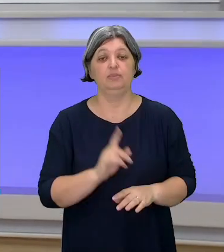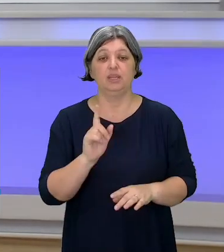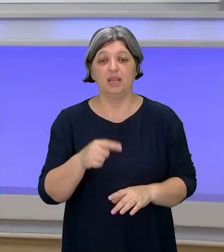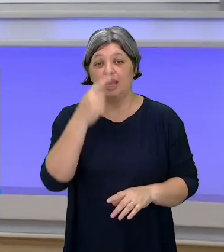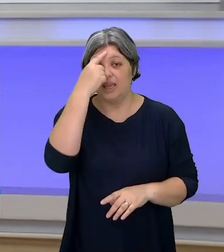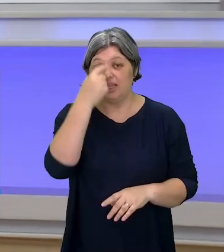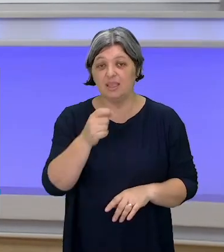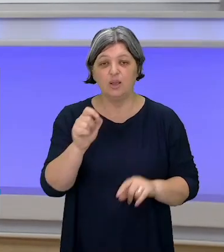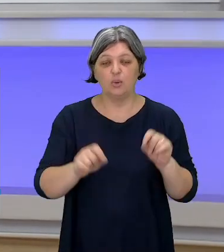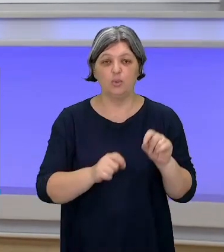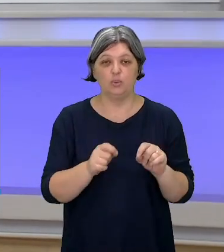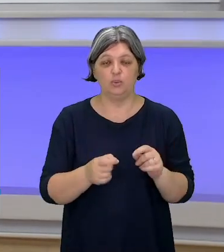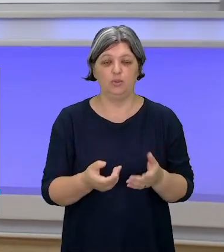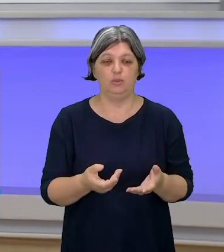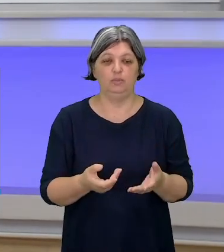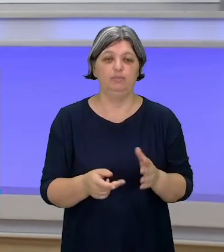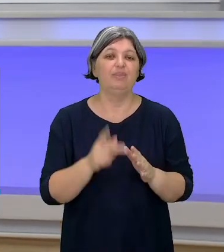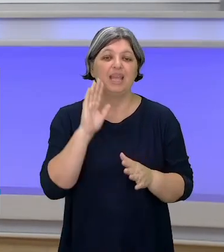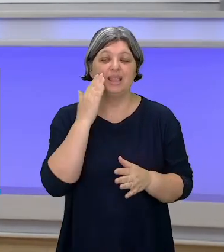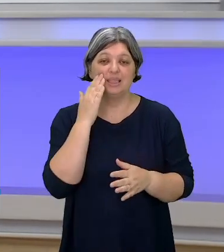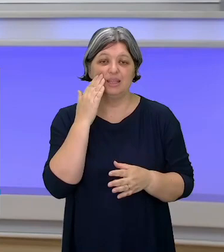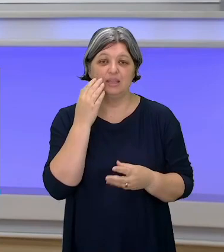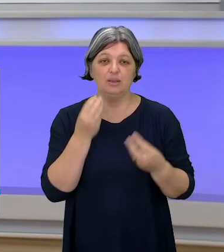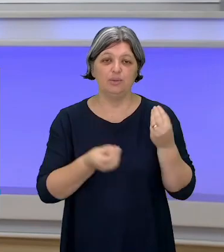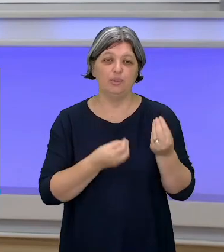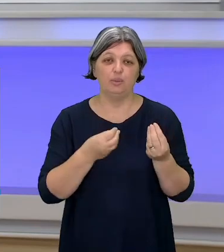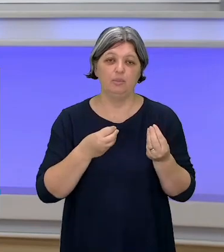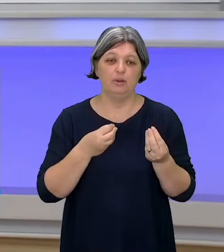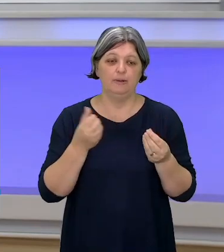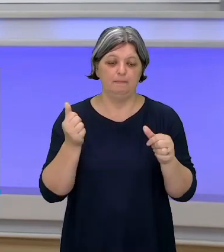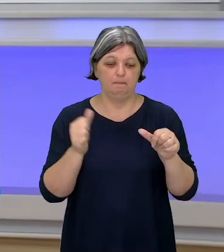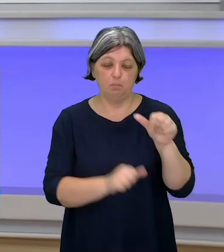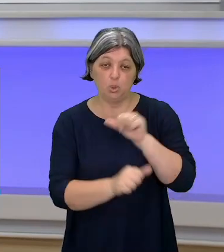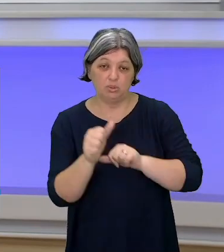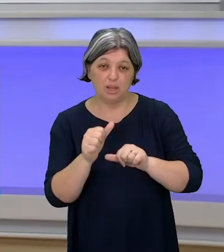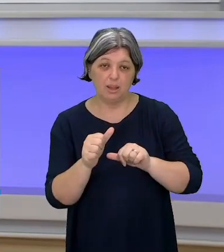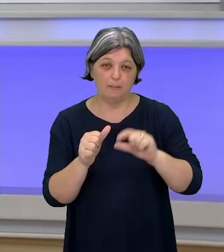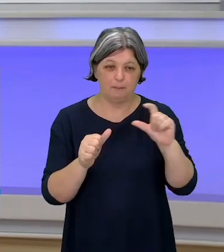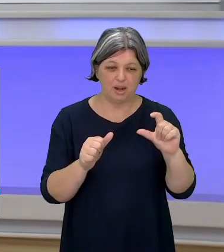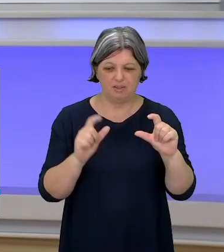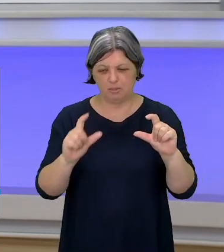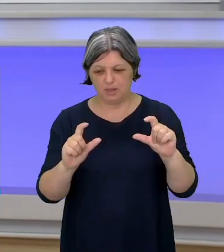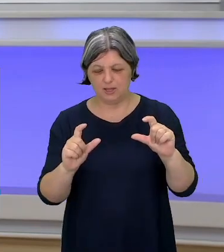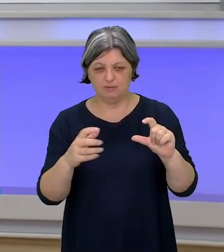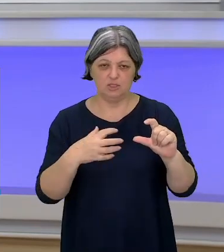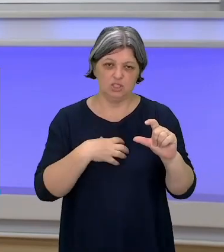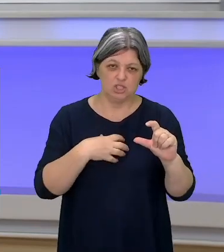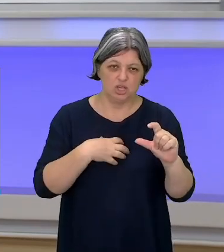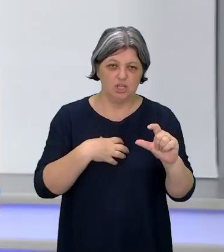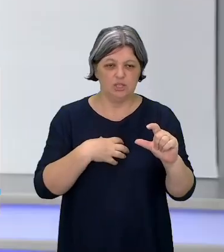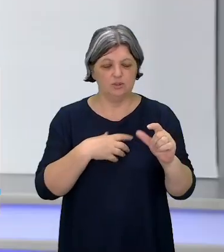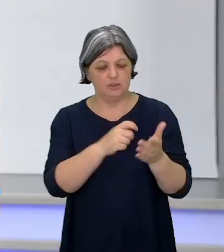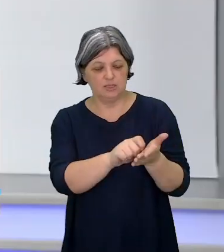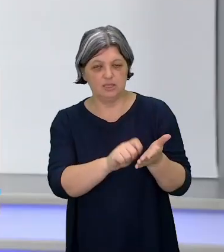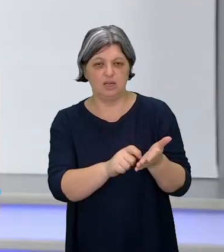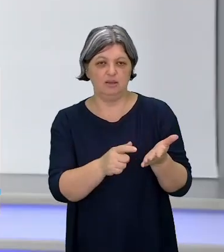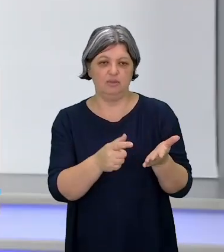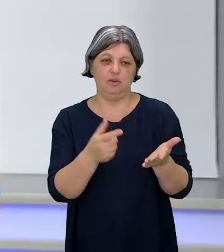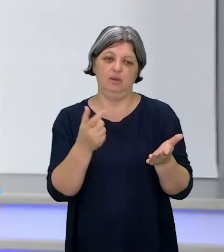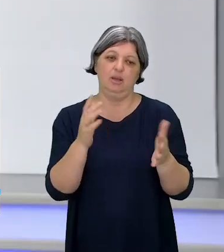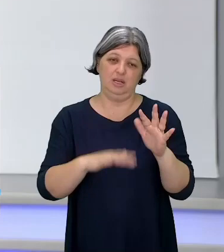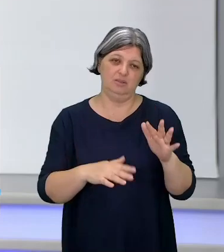é justamente a gente entender sobre como mudar muitas vezes uma palavra, o jeito que você escreve, pode dar um